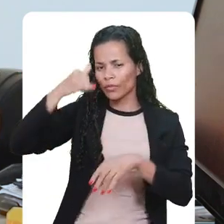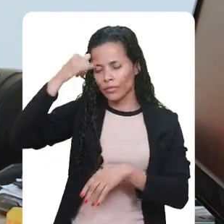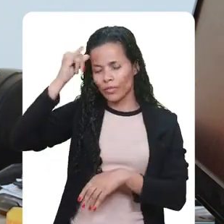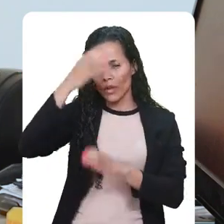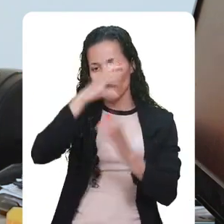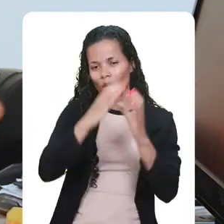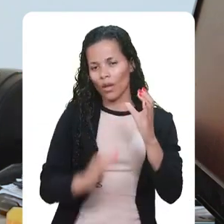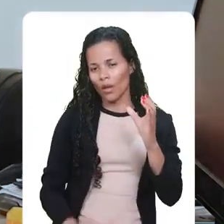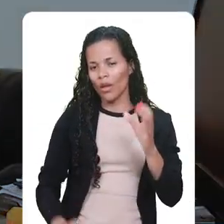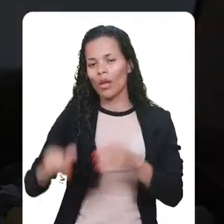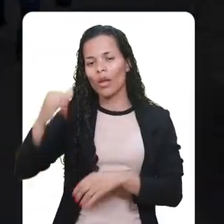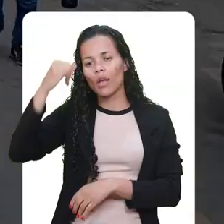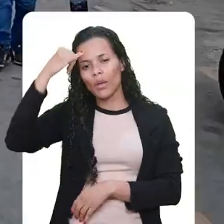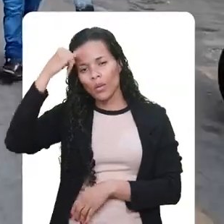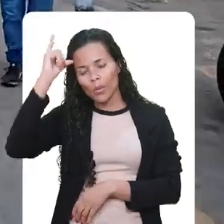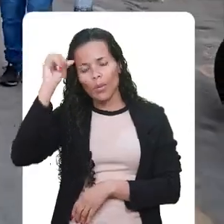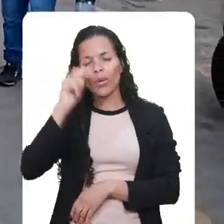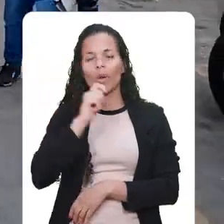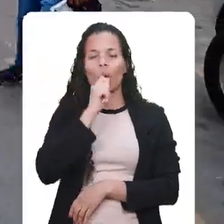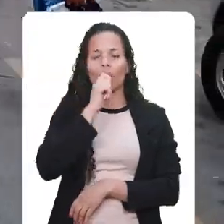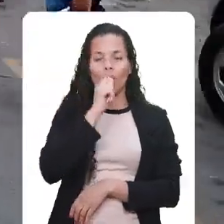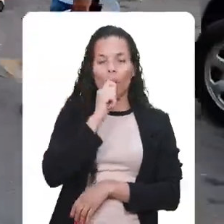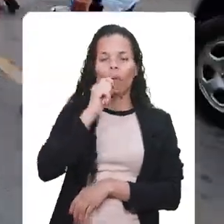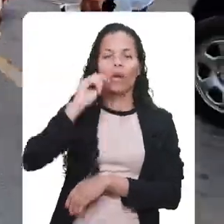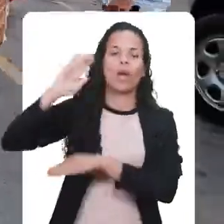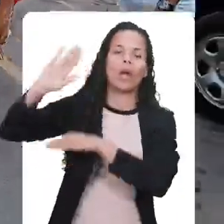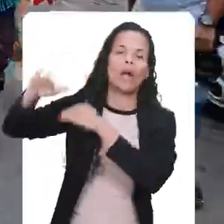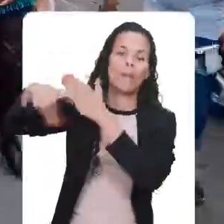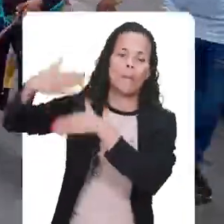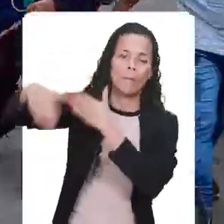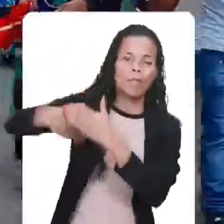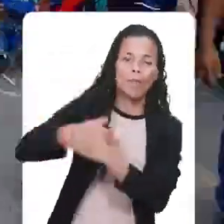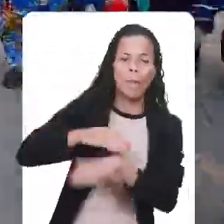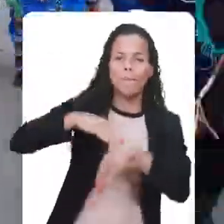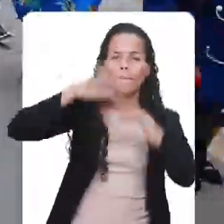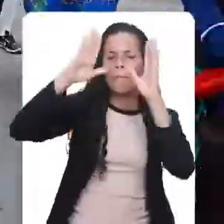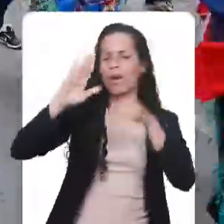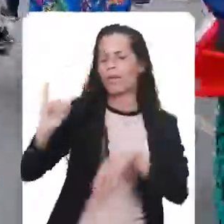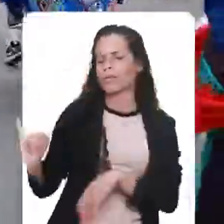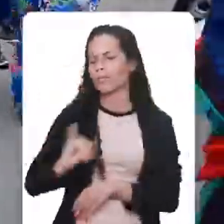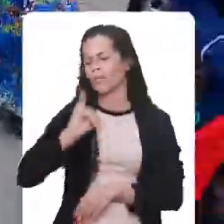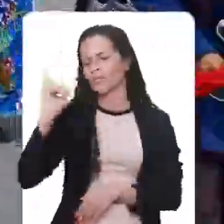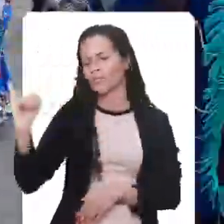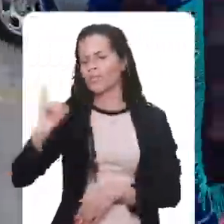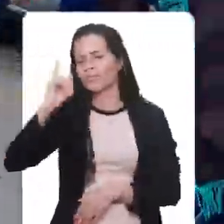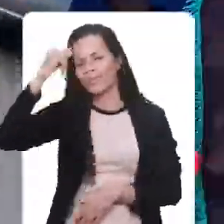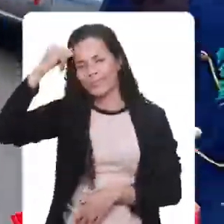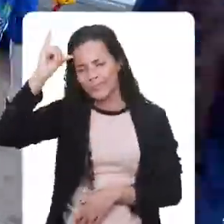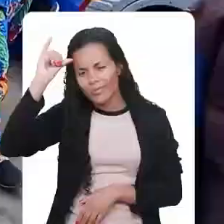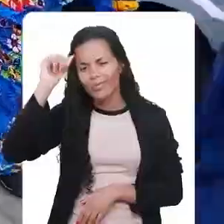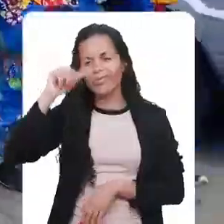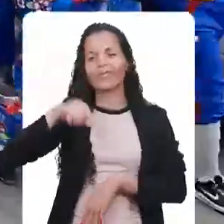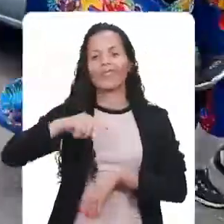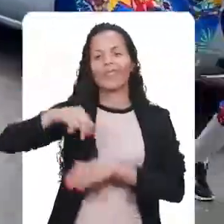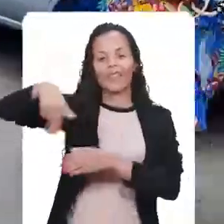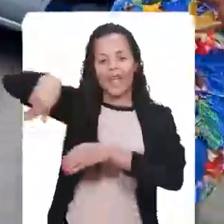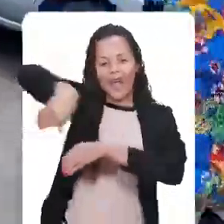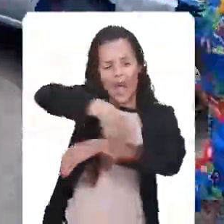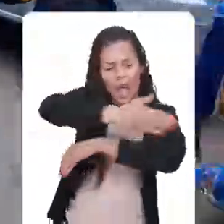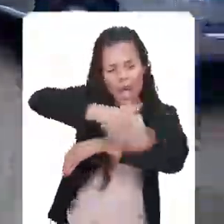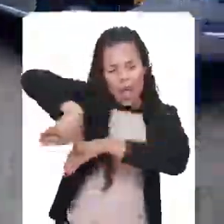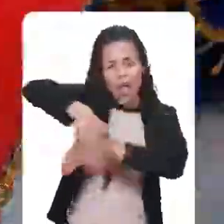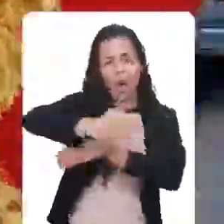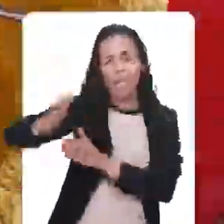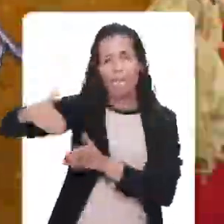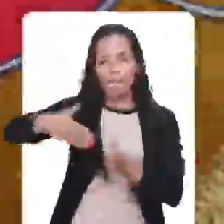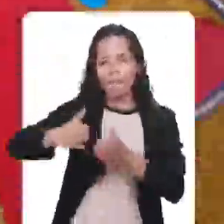criança, o boi Nelore, entre outros. Uma das características do boi de buzina é a tradição. Alguns dos mais emblemáticos e tradicionais